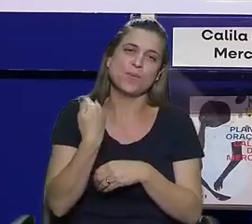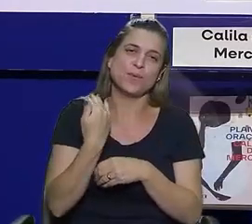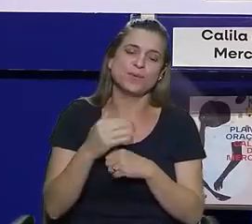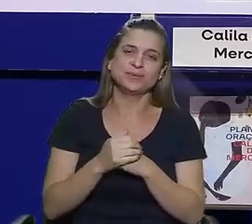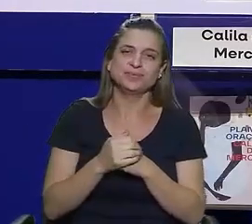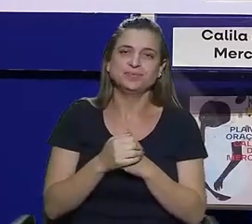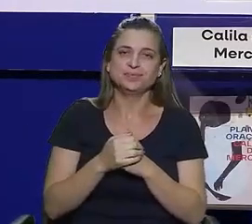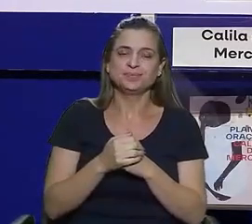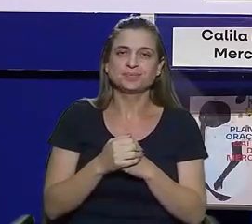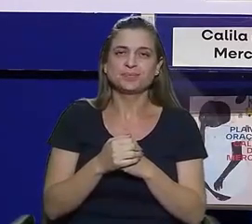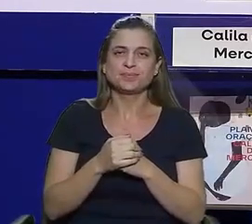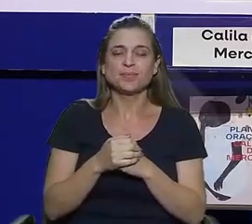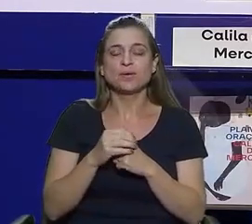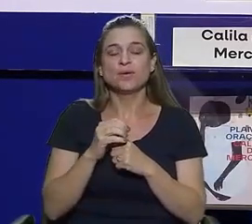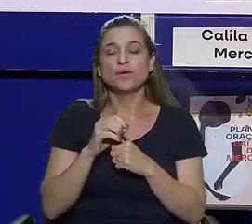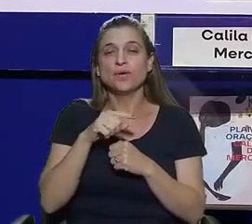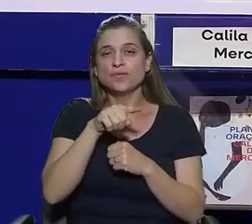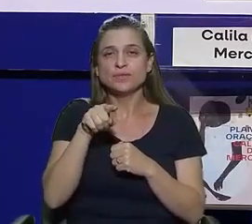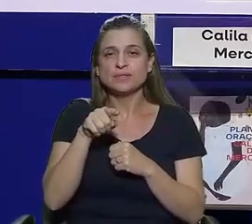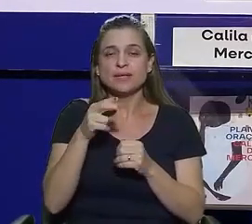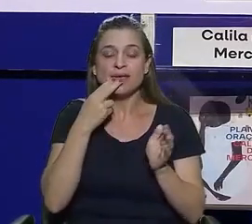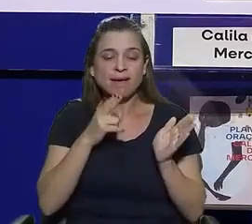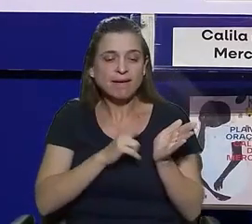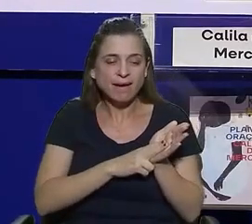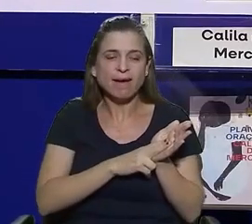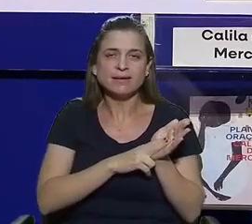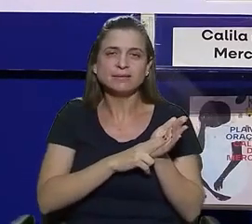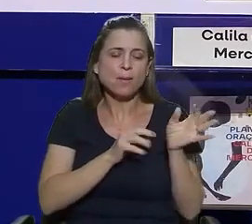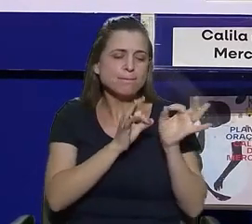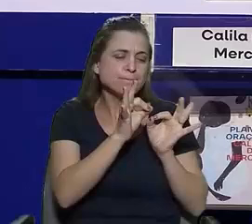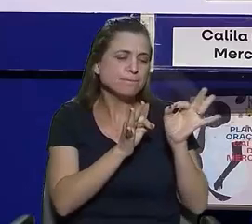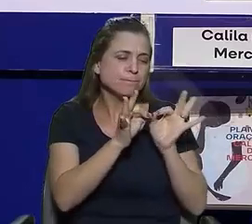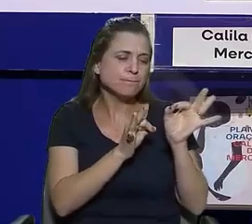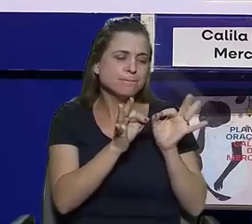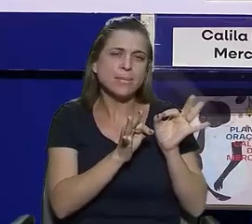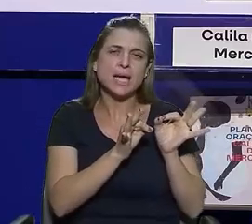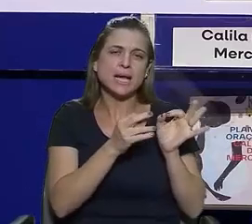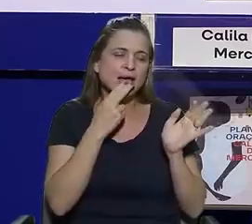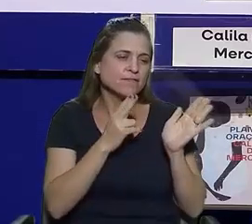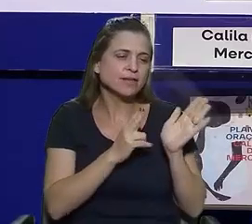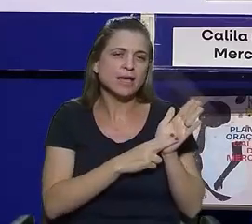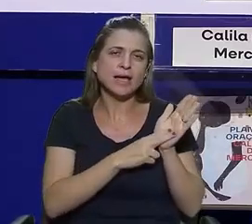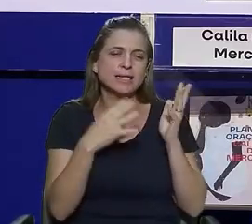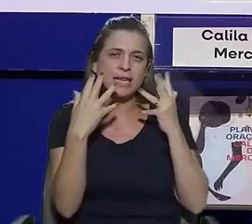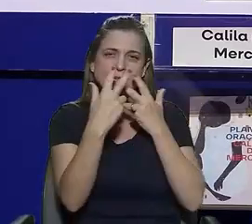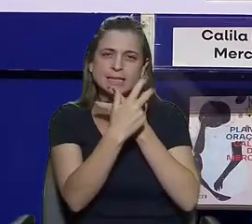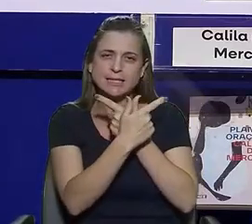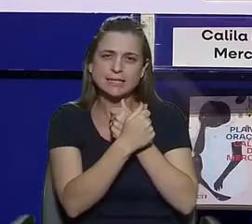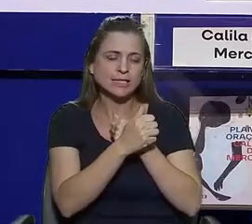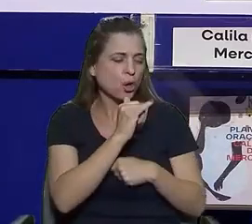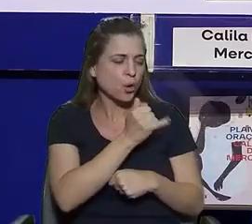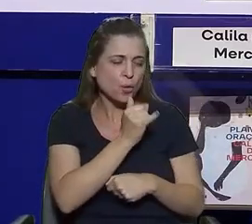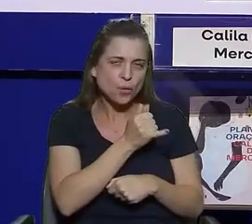Não era assim. Aí você mandava carta. Aí o que era que eu fazia? Eu caprichava nas cartas, eu mandava cartas bonitas,